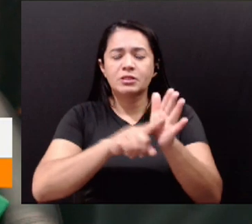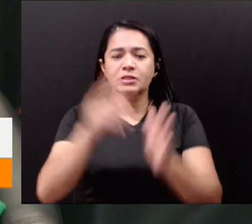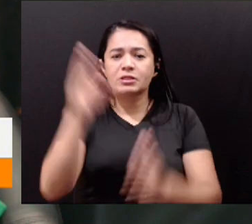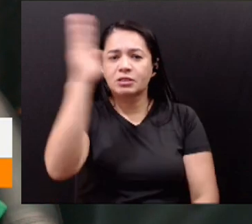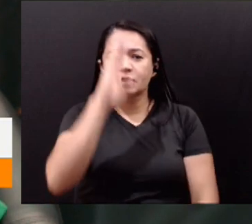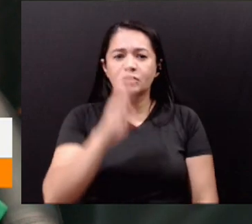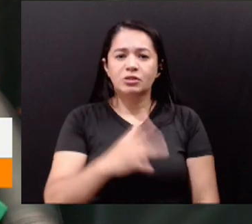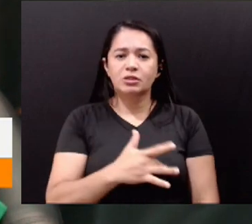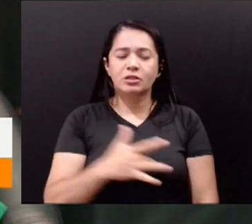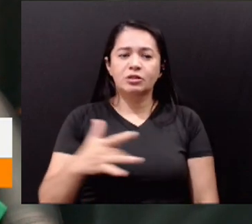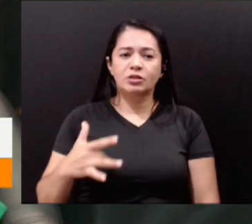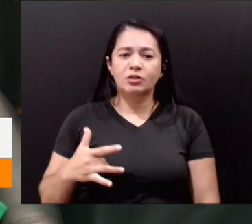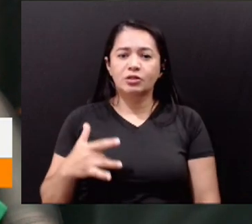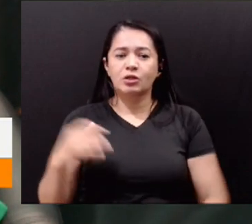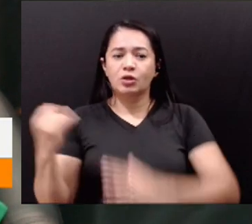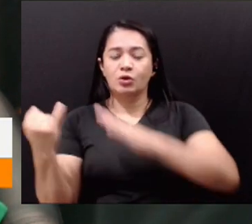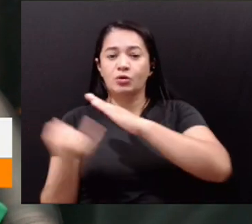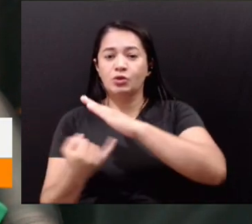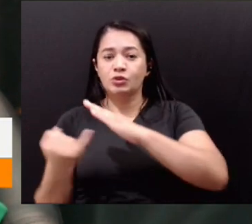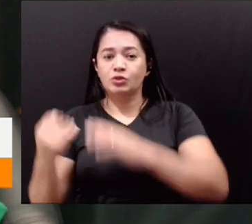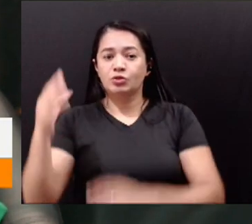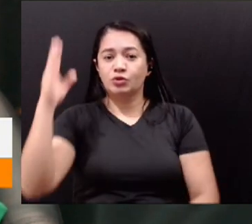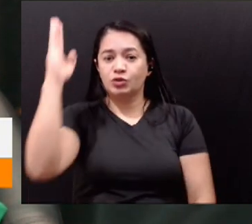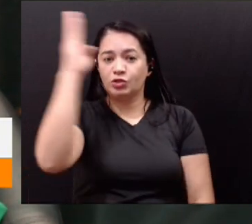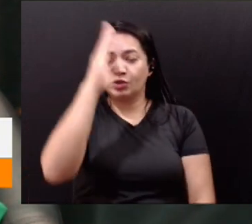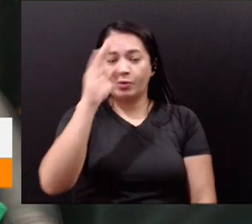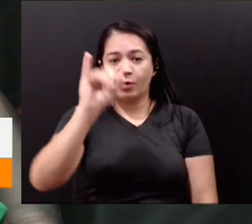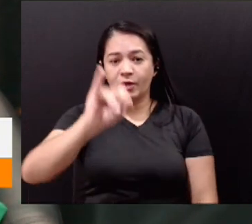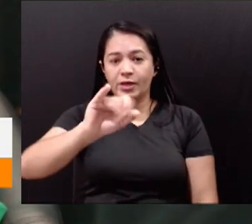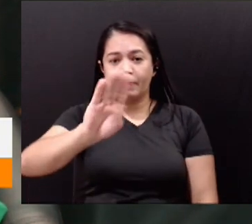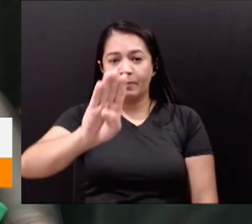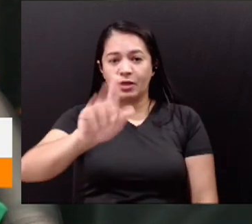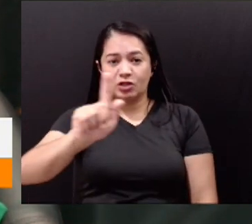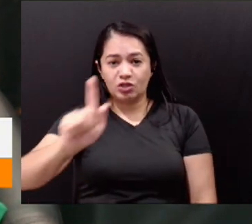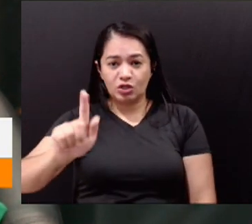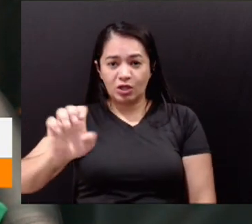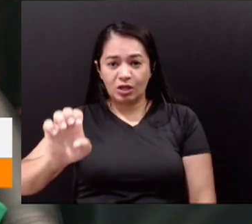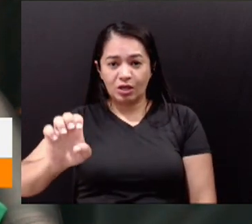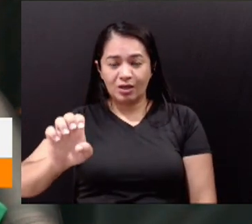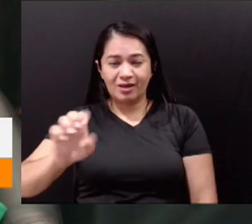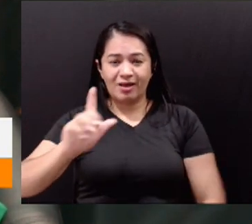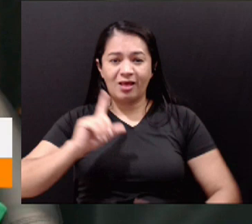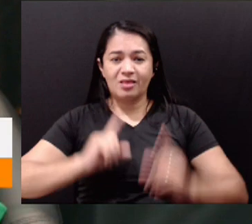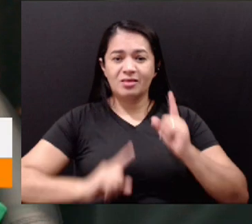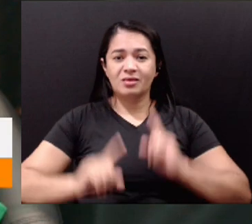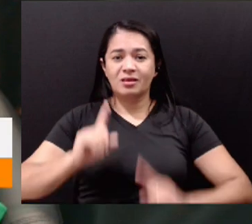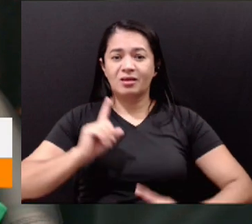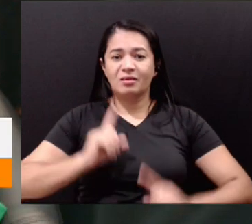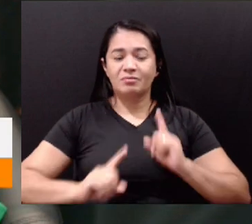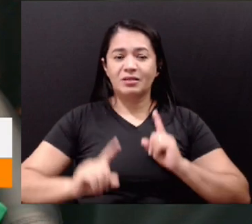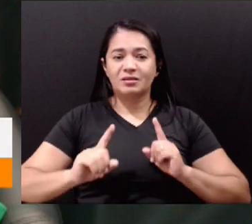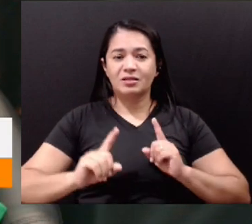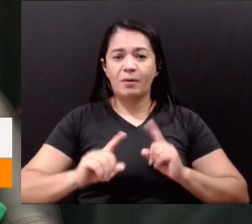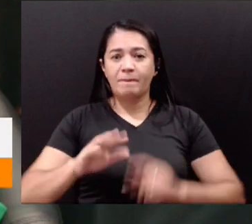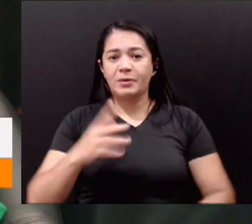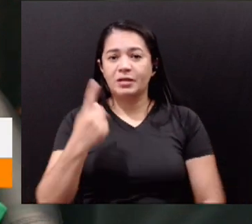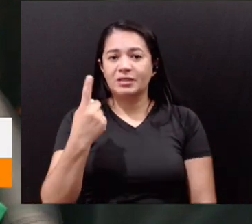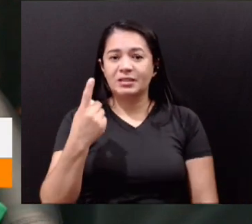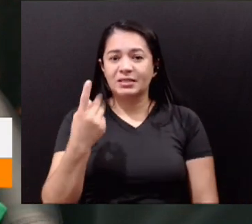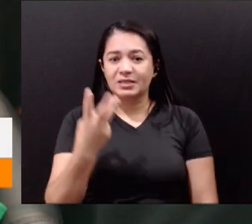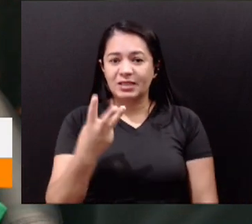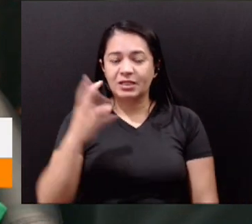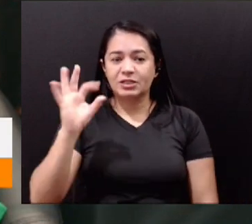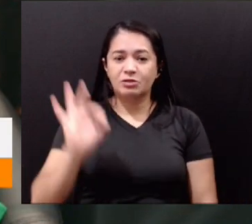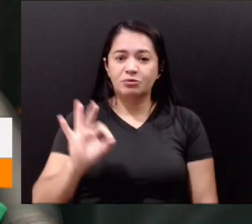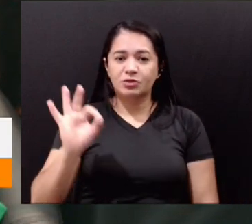Instituto Brasileiro de Geografia e Estatística, a depressão atinge cerca de 13% da população entre os 60 e